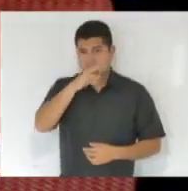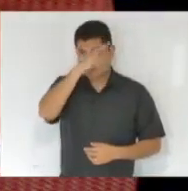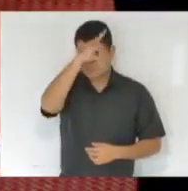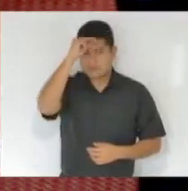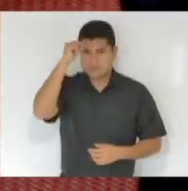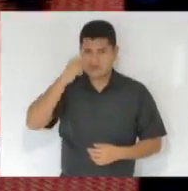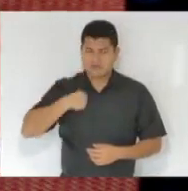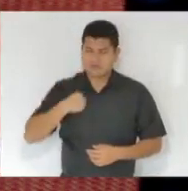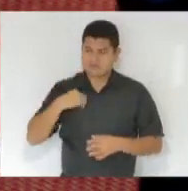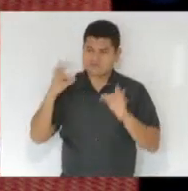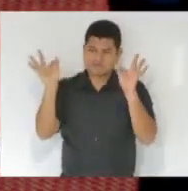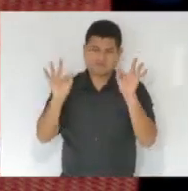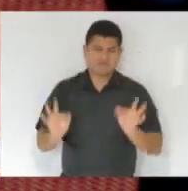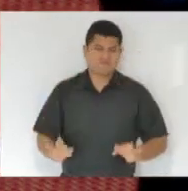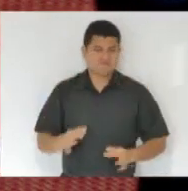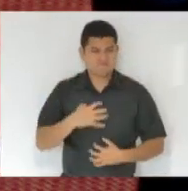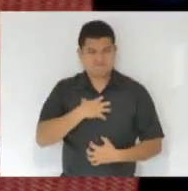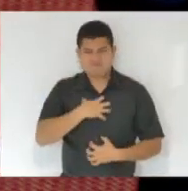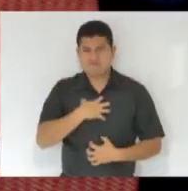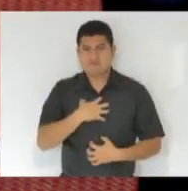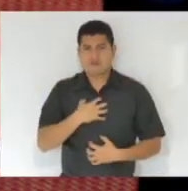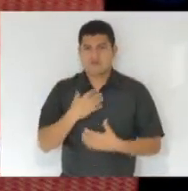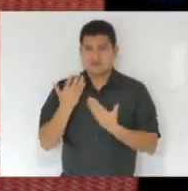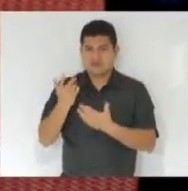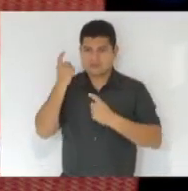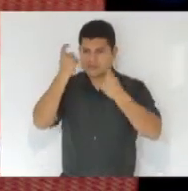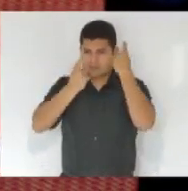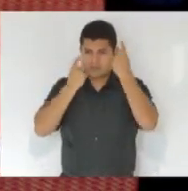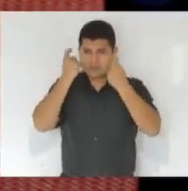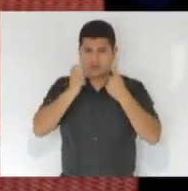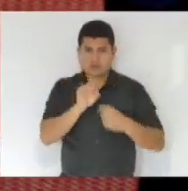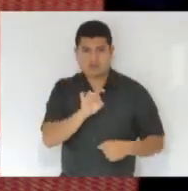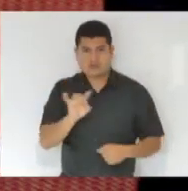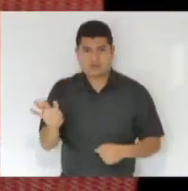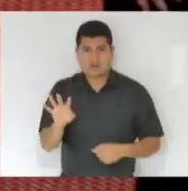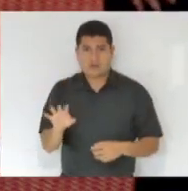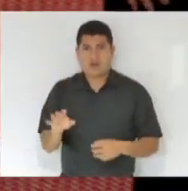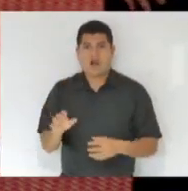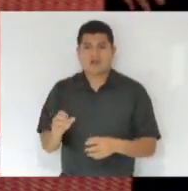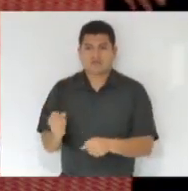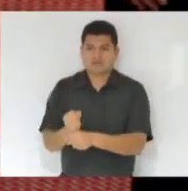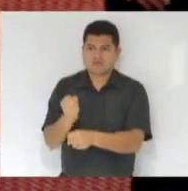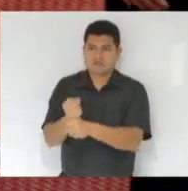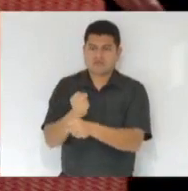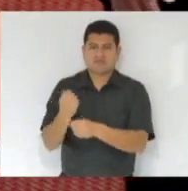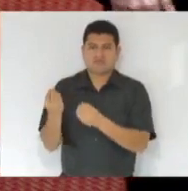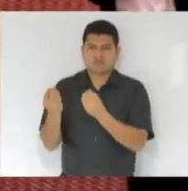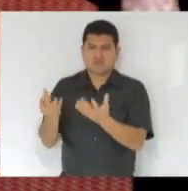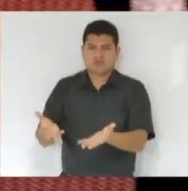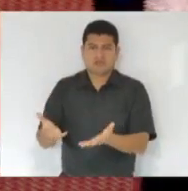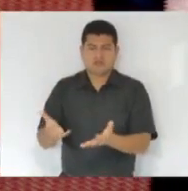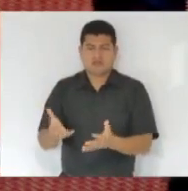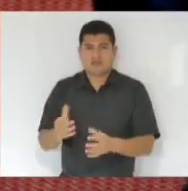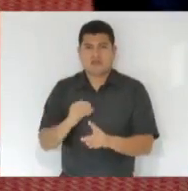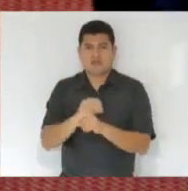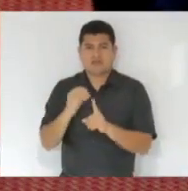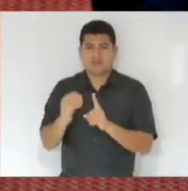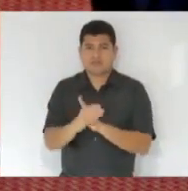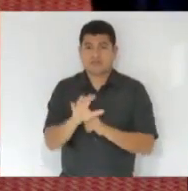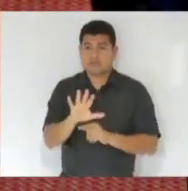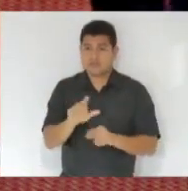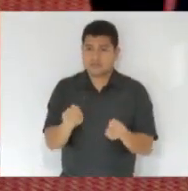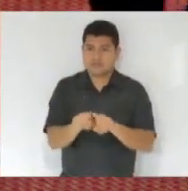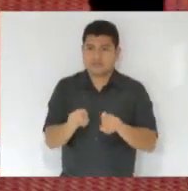feliz quando um prefeito como Vossa Excelência se preocupa não só com as obras que entrega à sua comunidade, mas também com a condição de